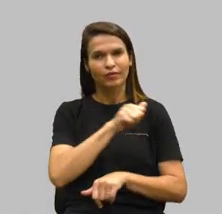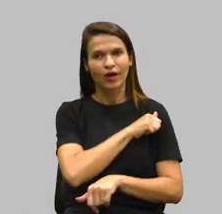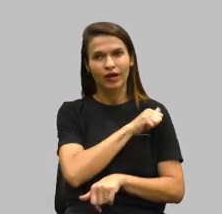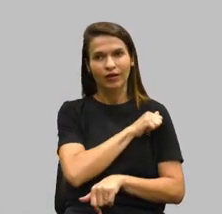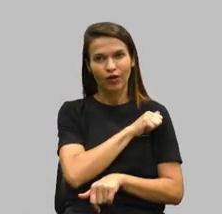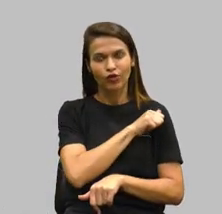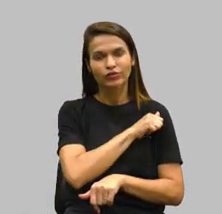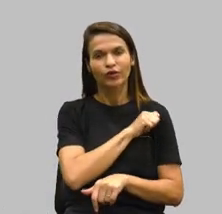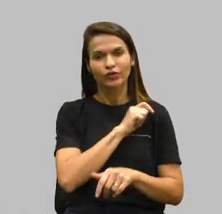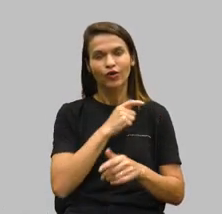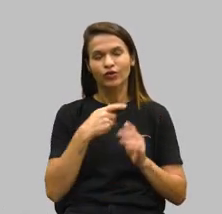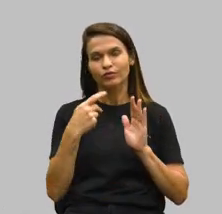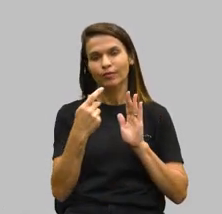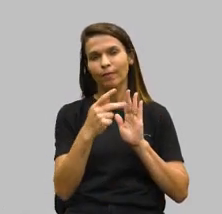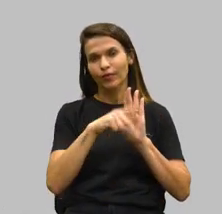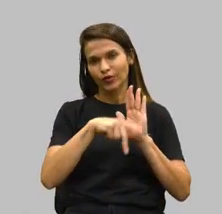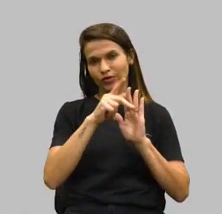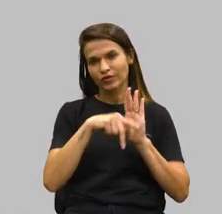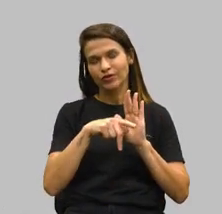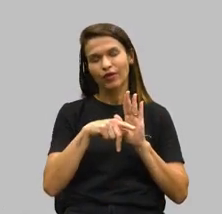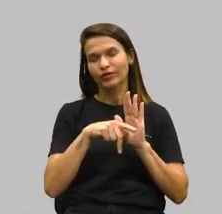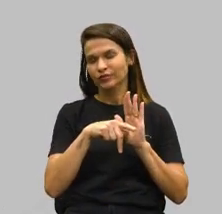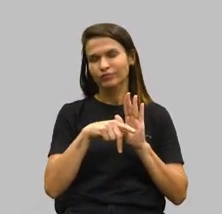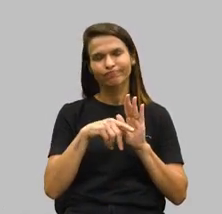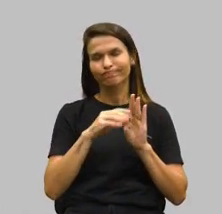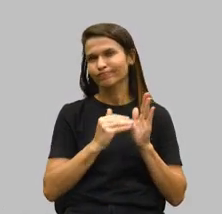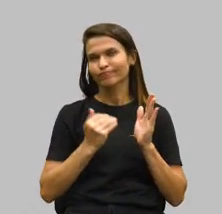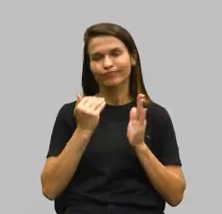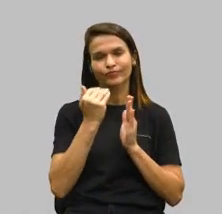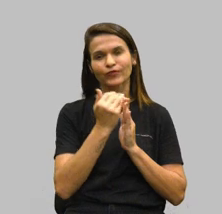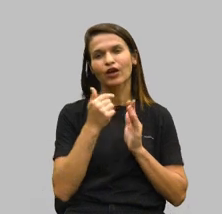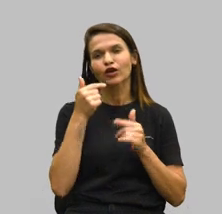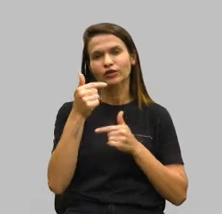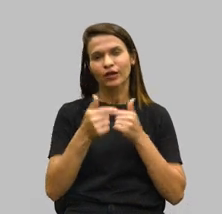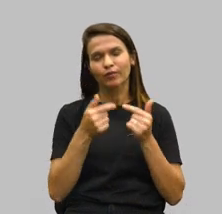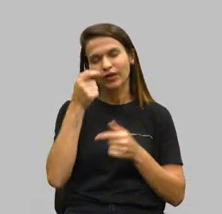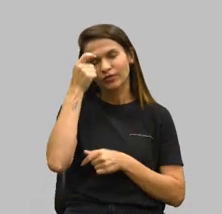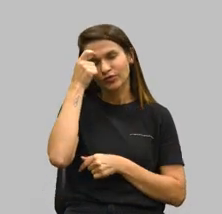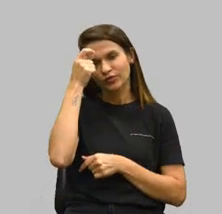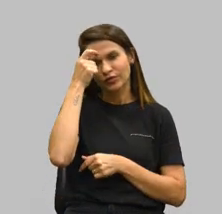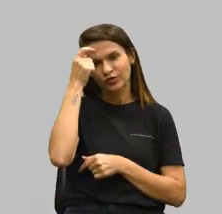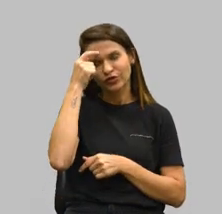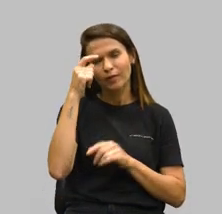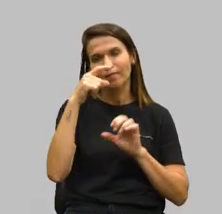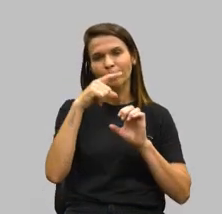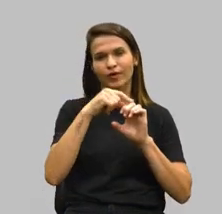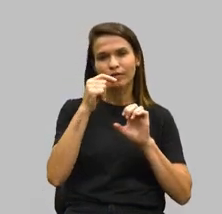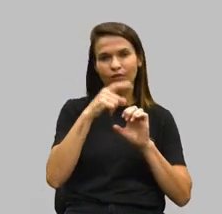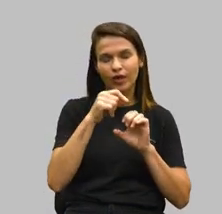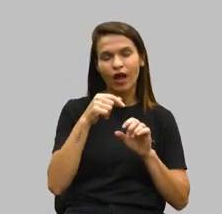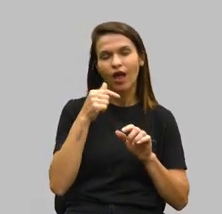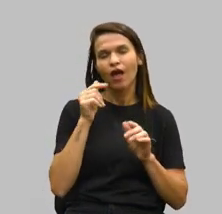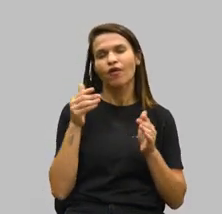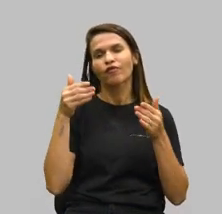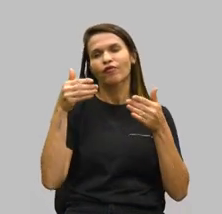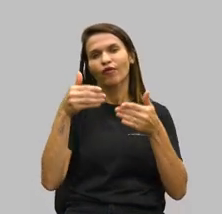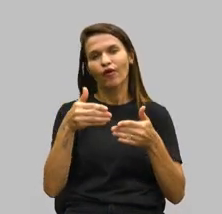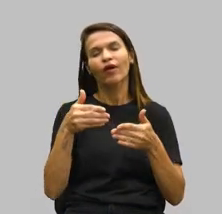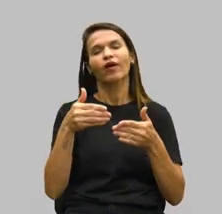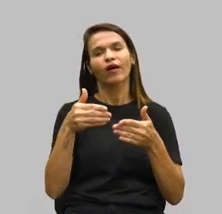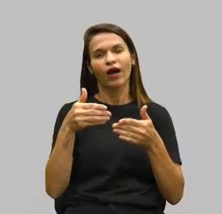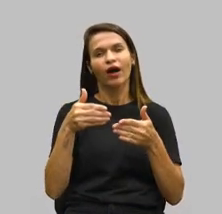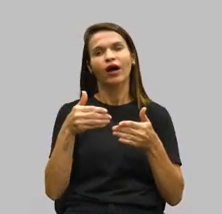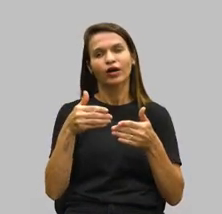nosso projeto é muito além disso é trabalhar consciência de empreendedorismo é trabalhar fomento no